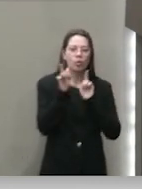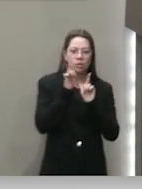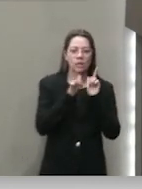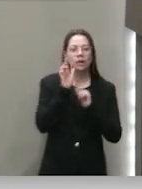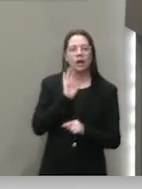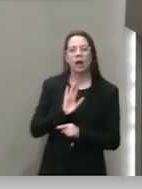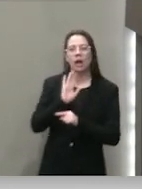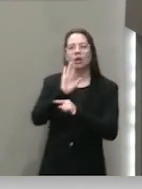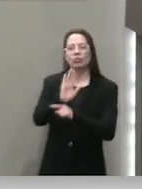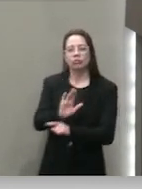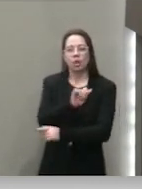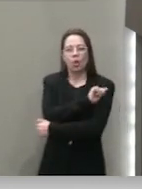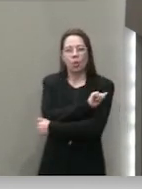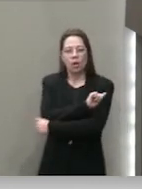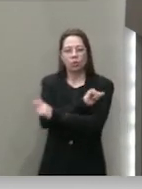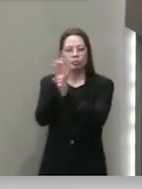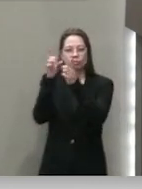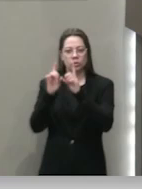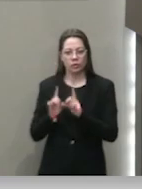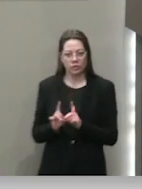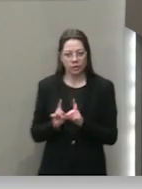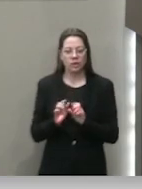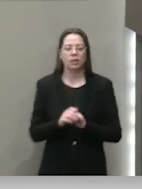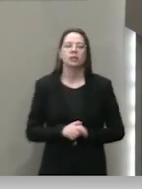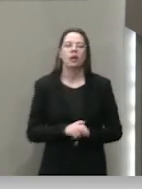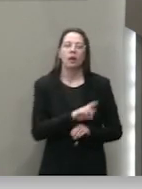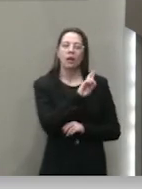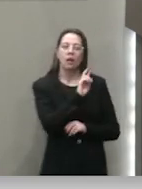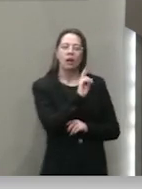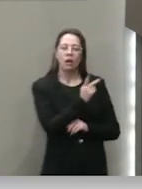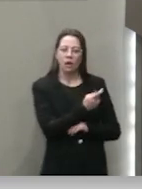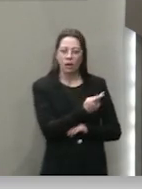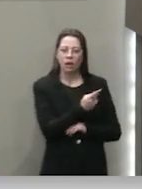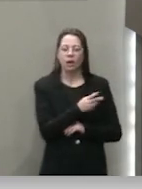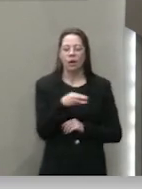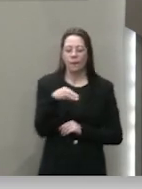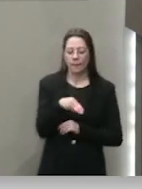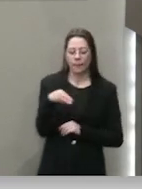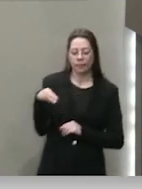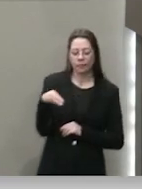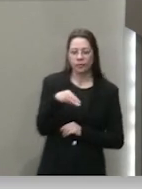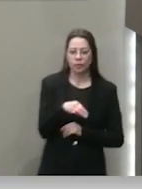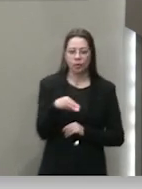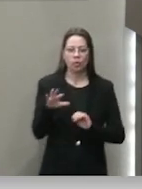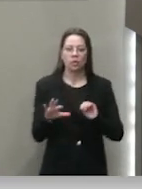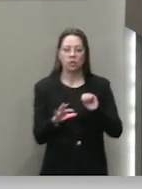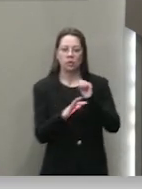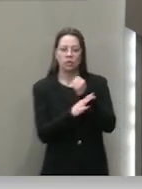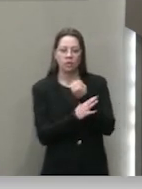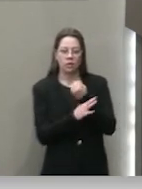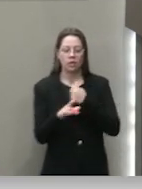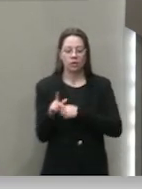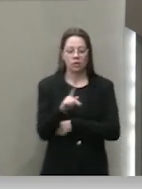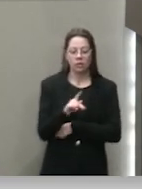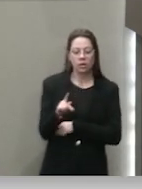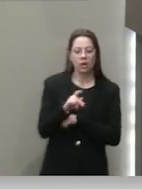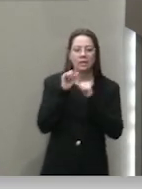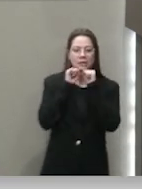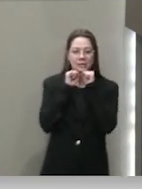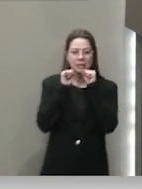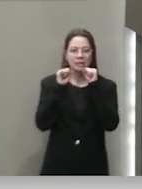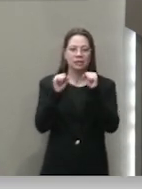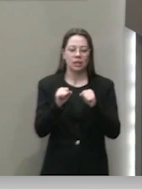realidade. Recursos humanos, monitores, professores, segurança, secretários das